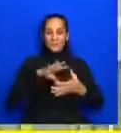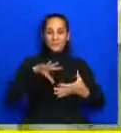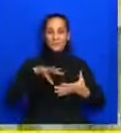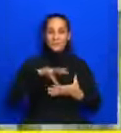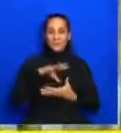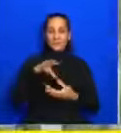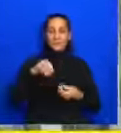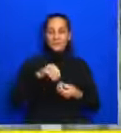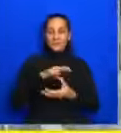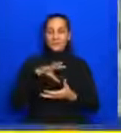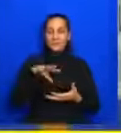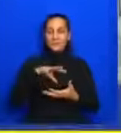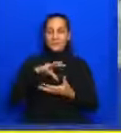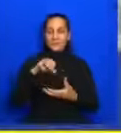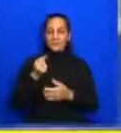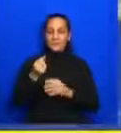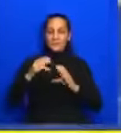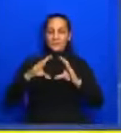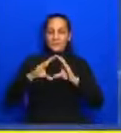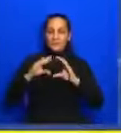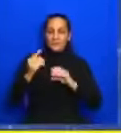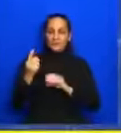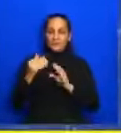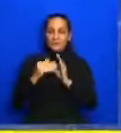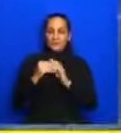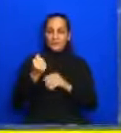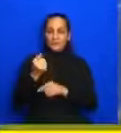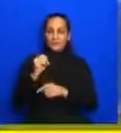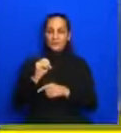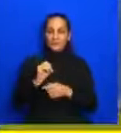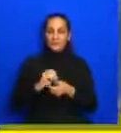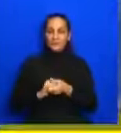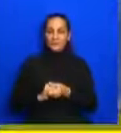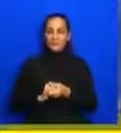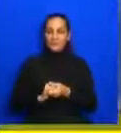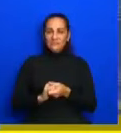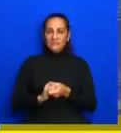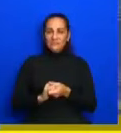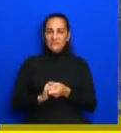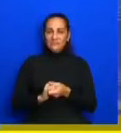Globo carregado, embaralhando. 80 bolas numeradas de 0 a 80.